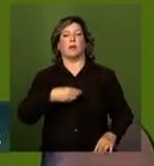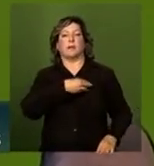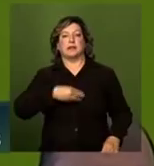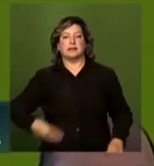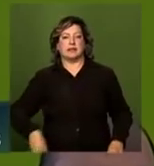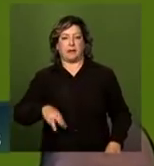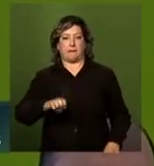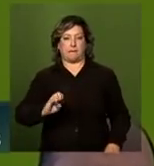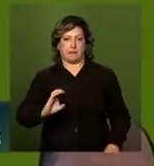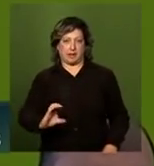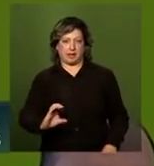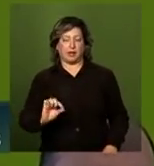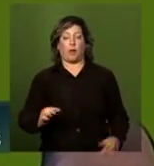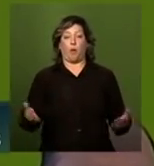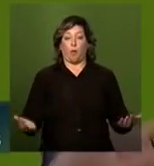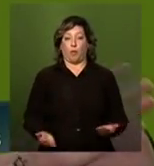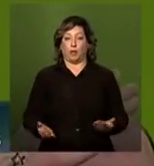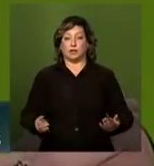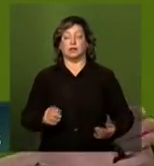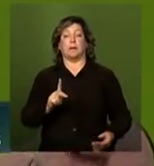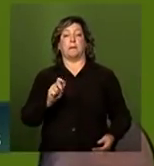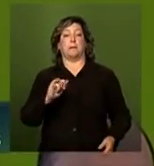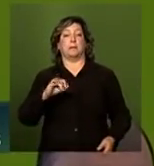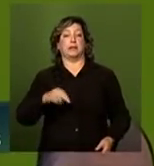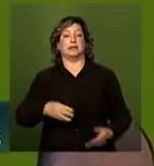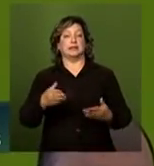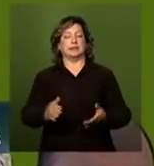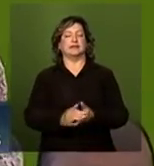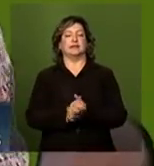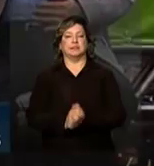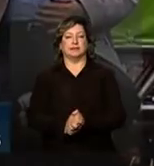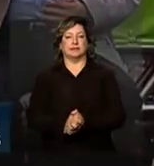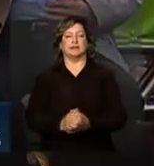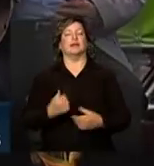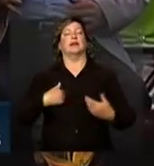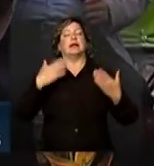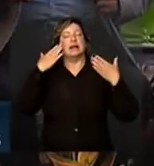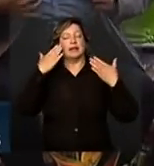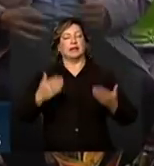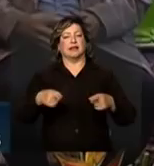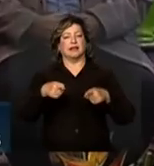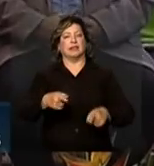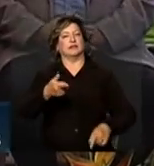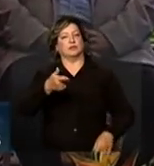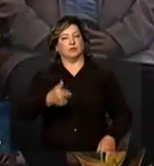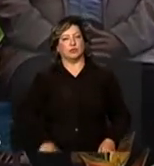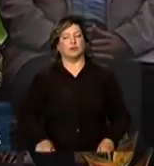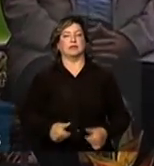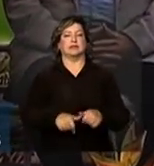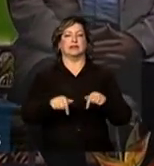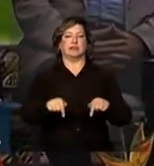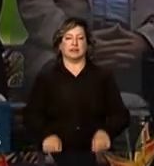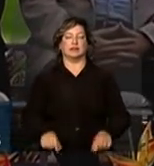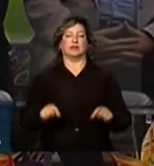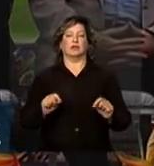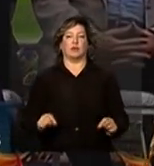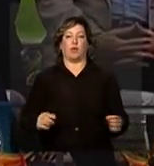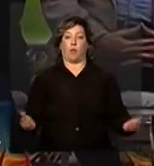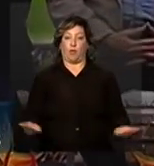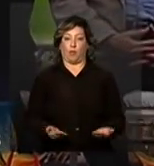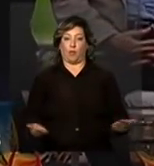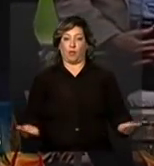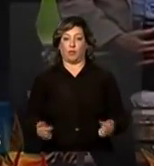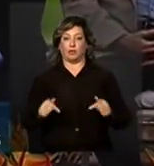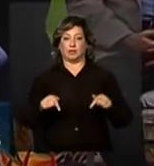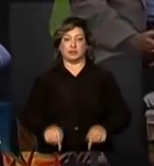educação hoje Henrique Paim e quero agradecer a ele mais uma vez estar vindo hoje agora